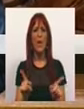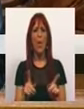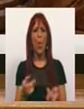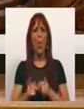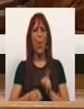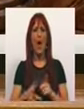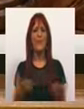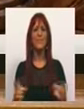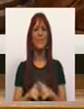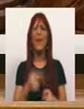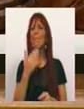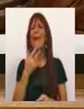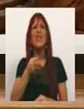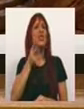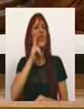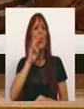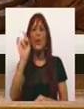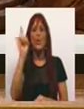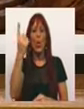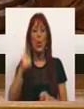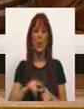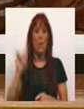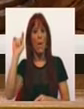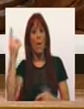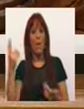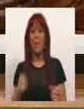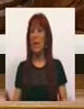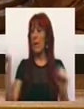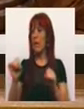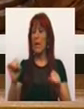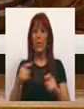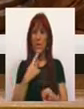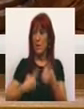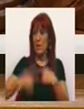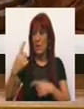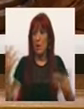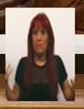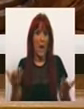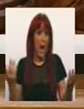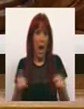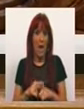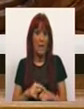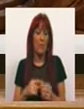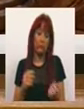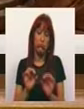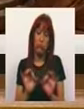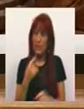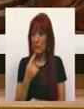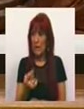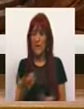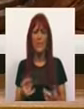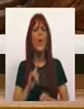tratava tanto de pedir desculpa embora ninguém estranharia se essa sobre e nada